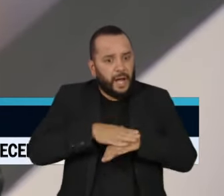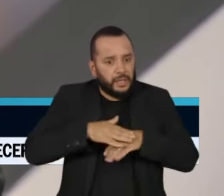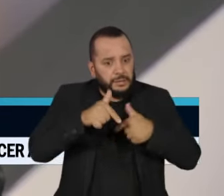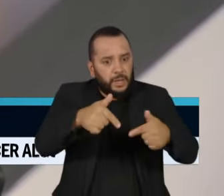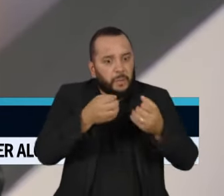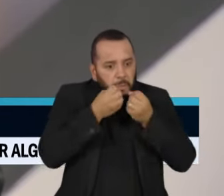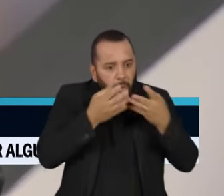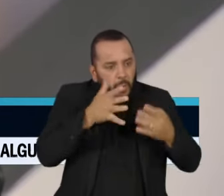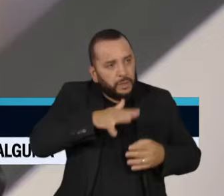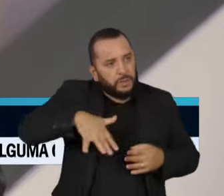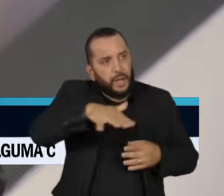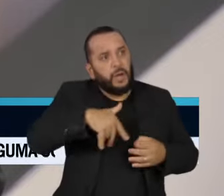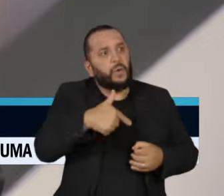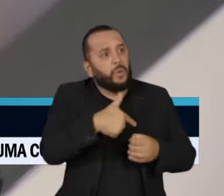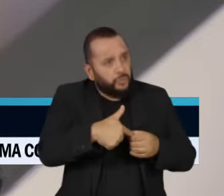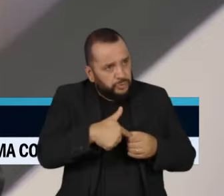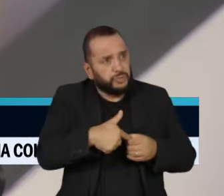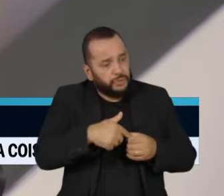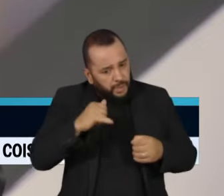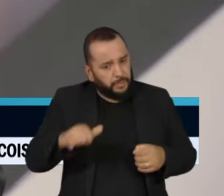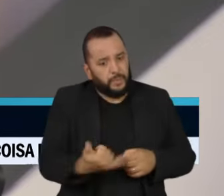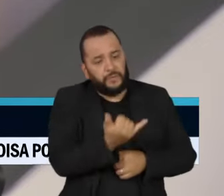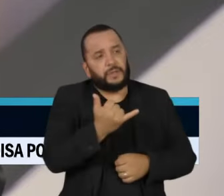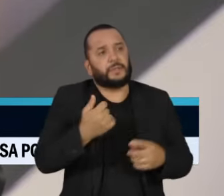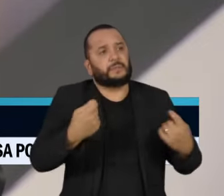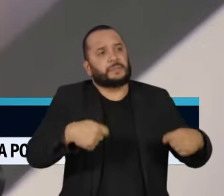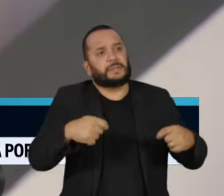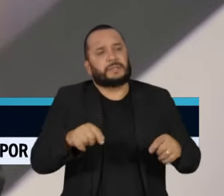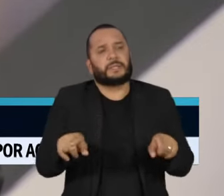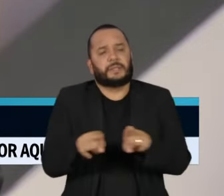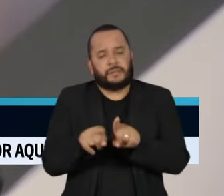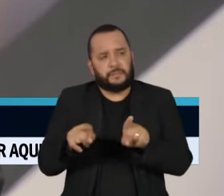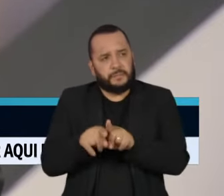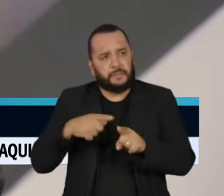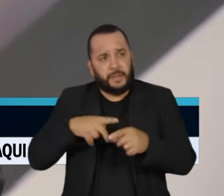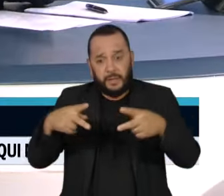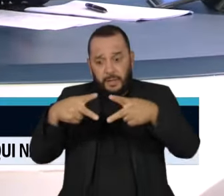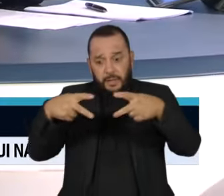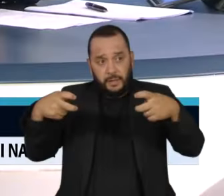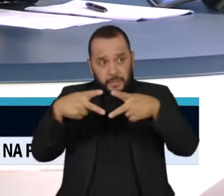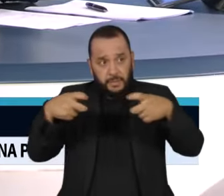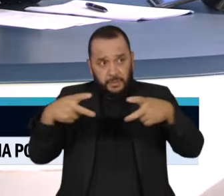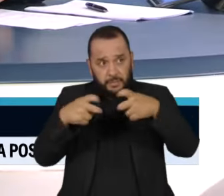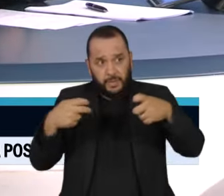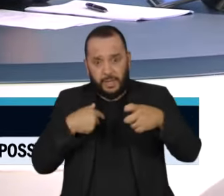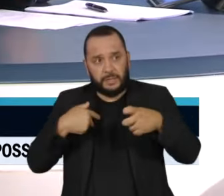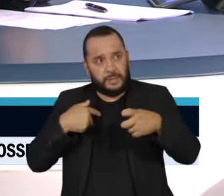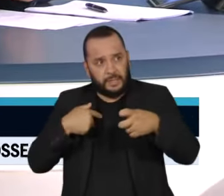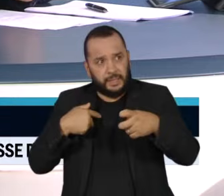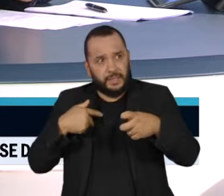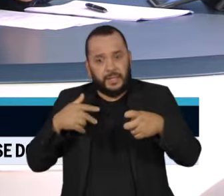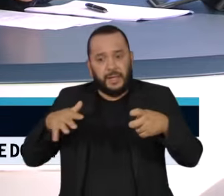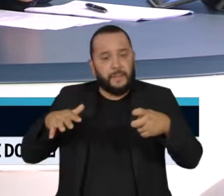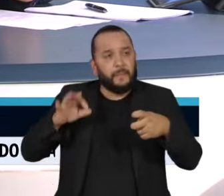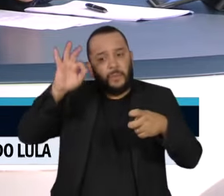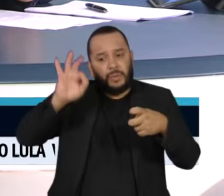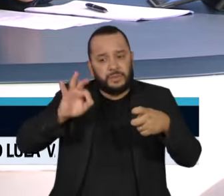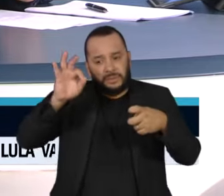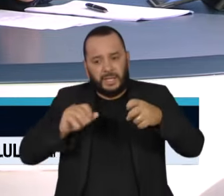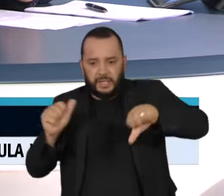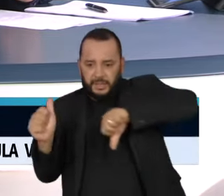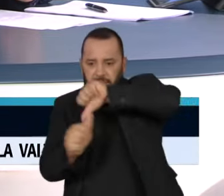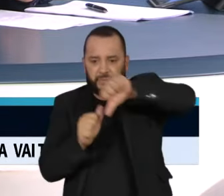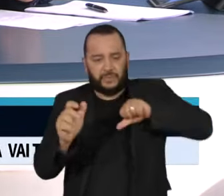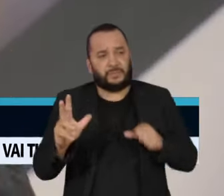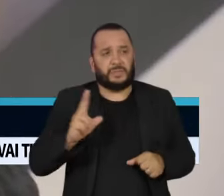país. Essa privatização do filé da Petrobras, que era comercialização, foi um negócio tão nefasto, Porque